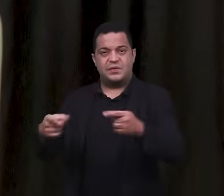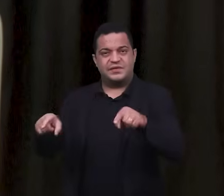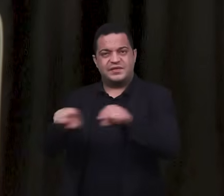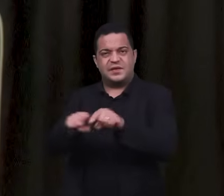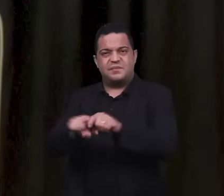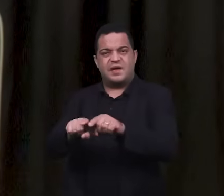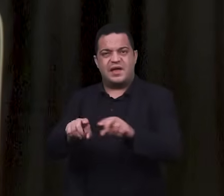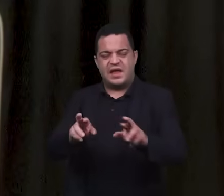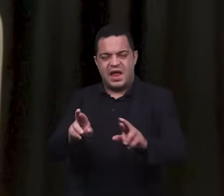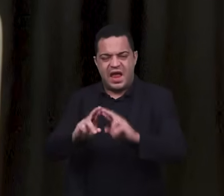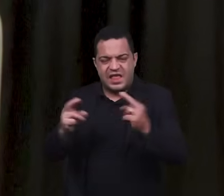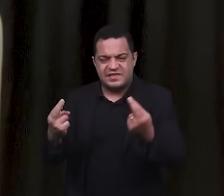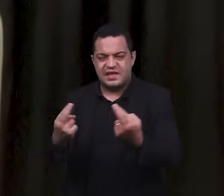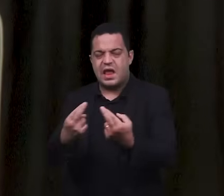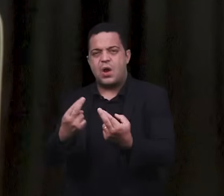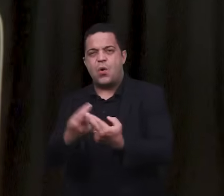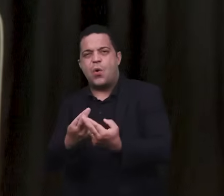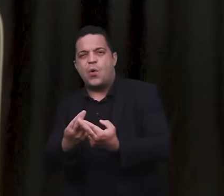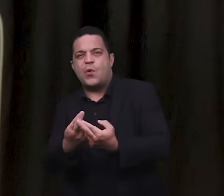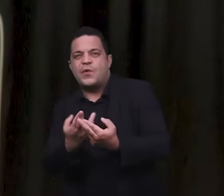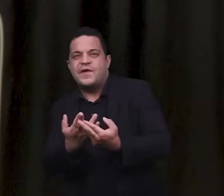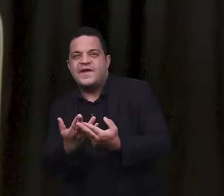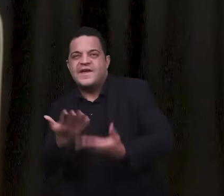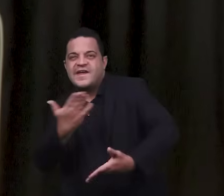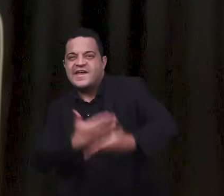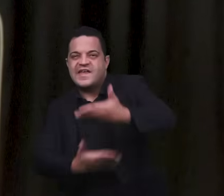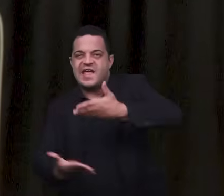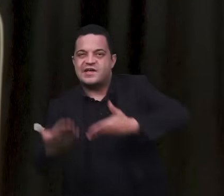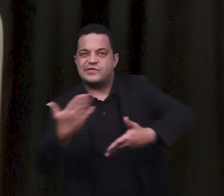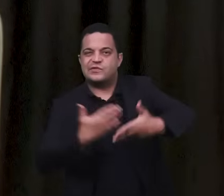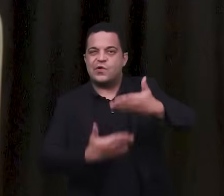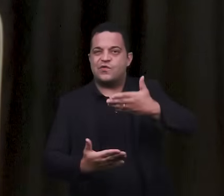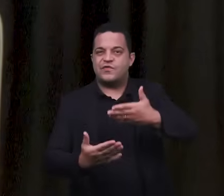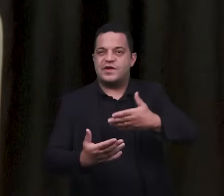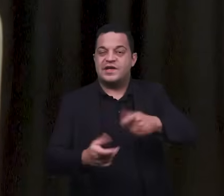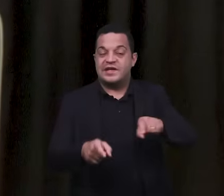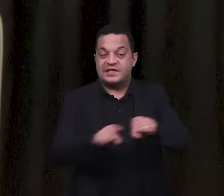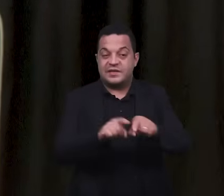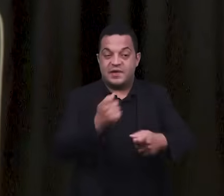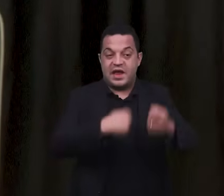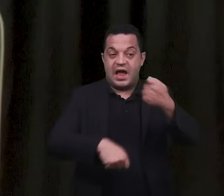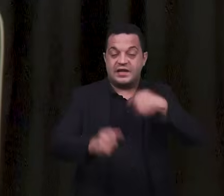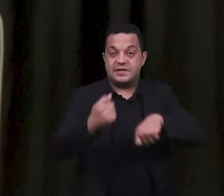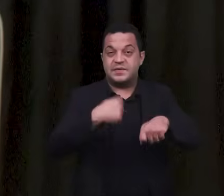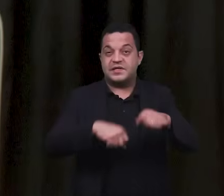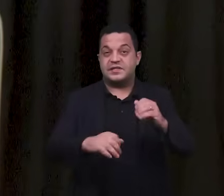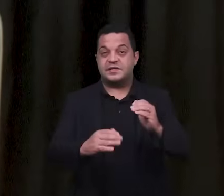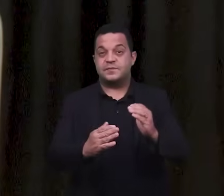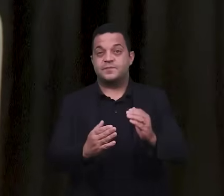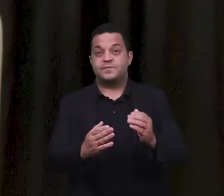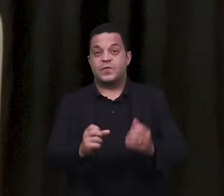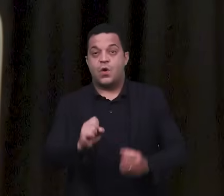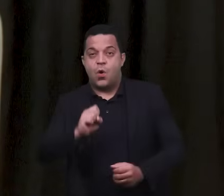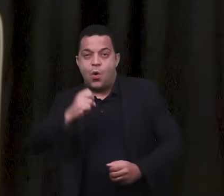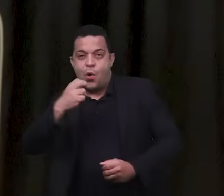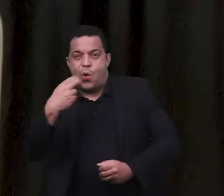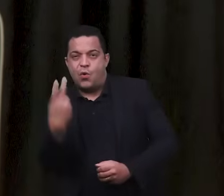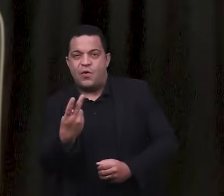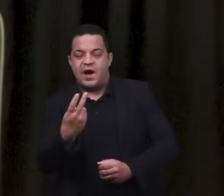a organização à qual nós nos estamos ligados, mas não ligados, vamos dizer, administrativamente